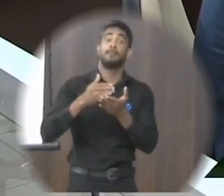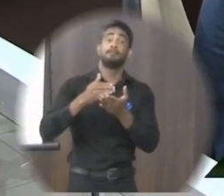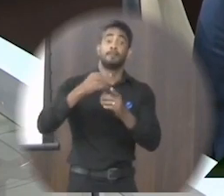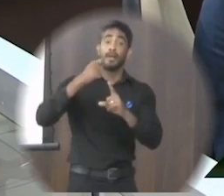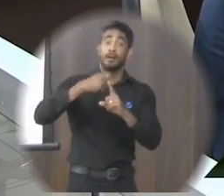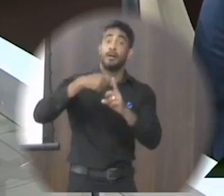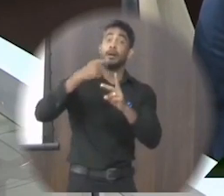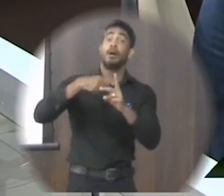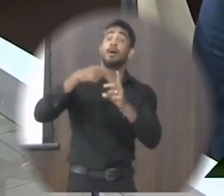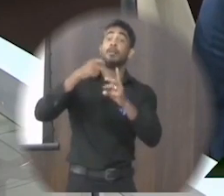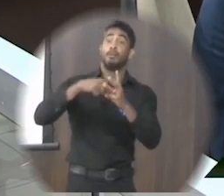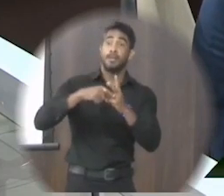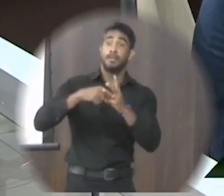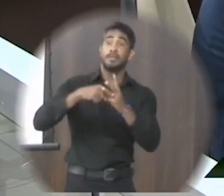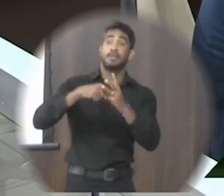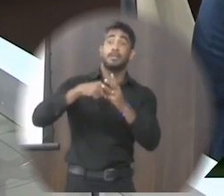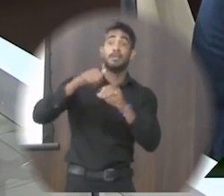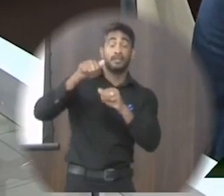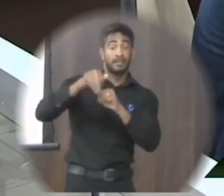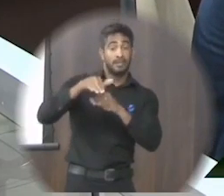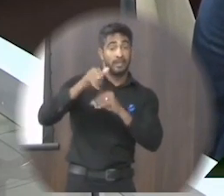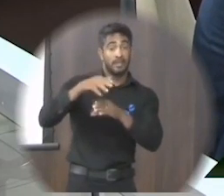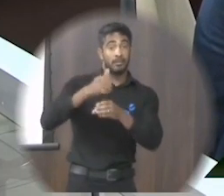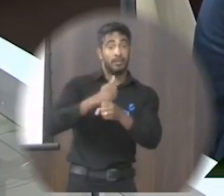mensalmente a partir do mês de setembro de